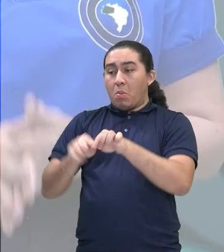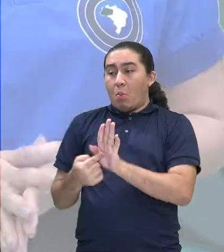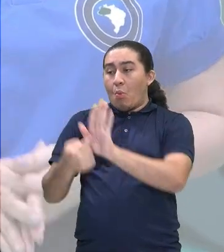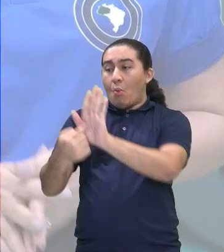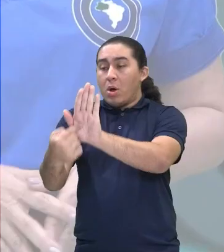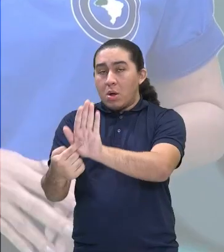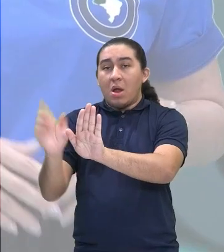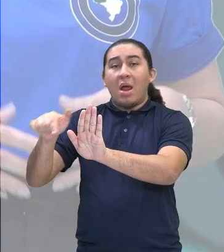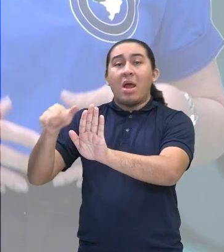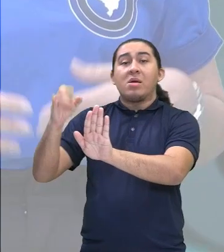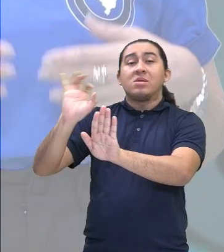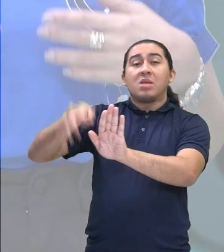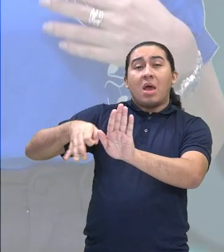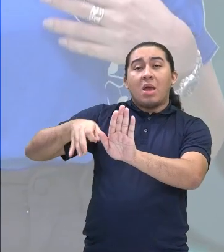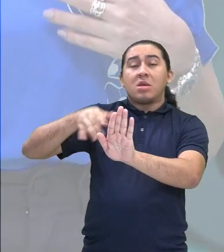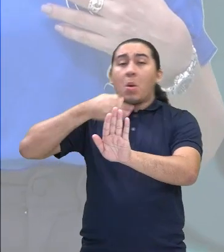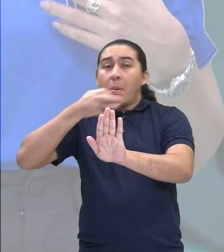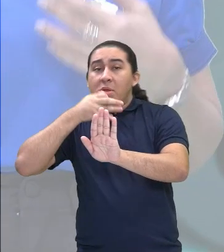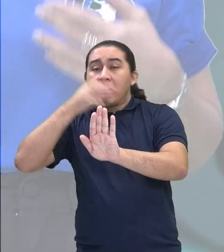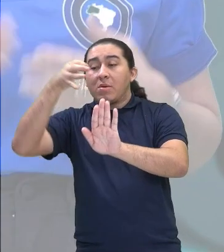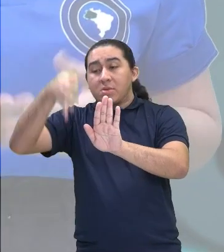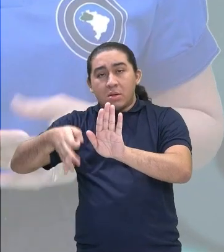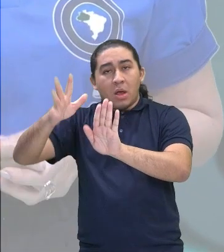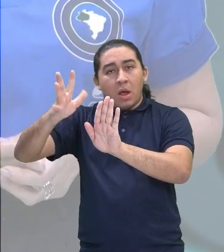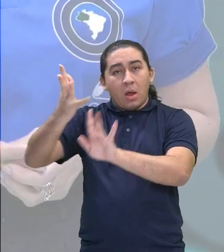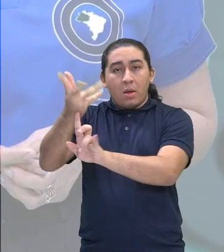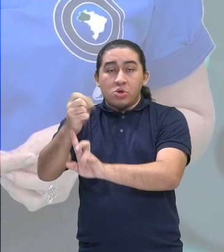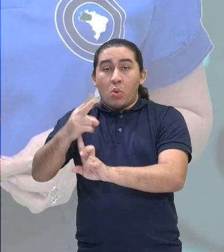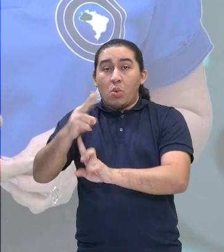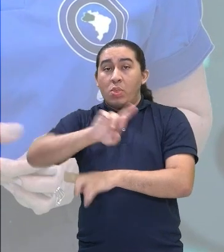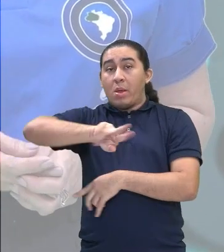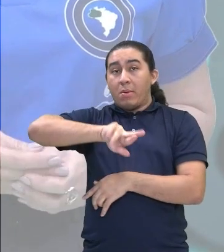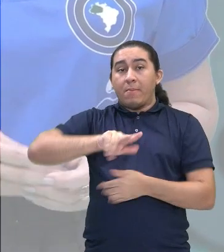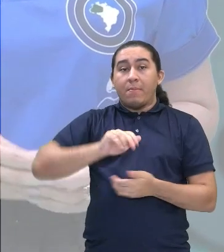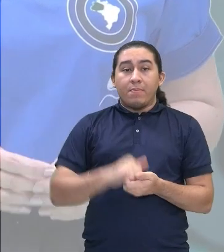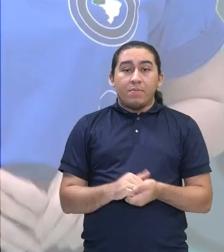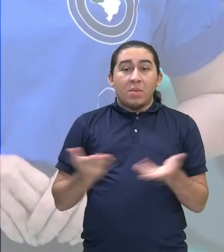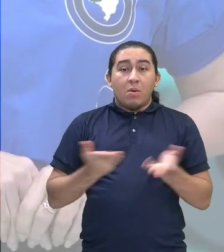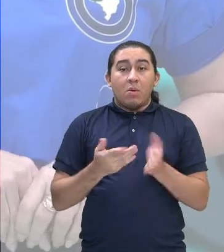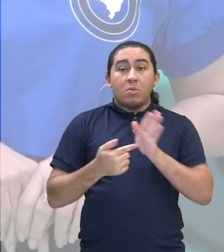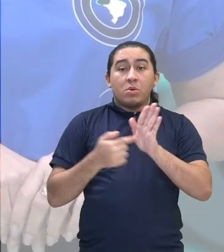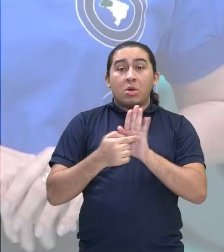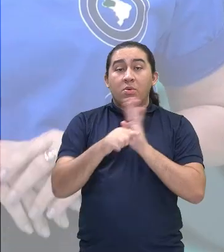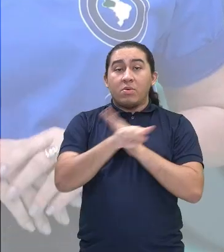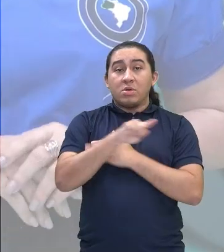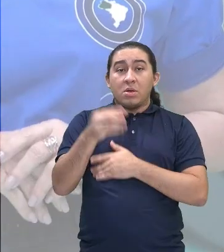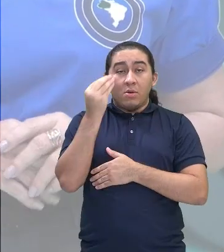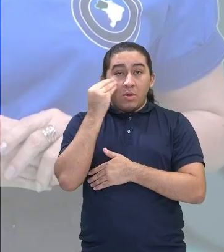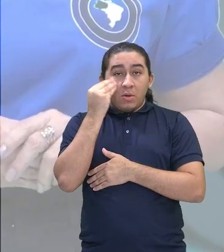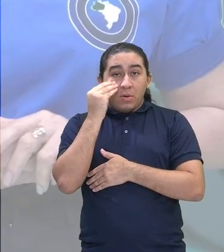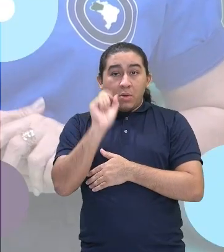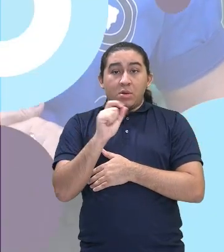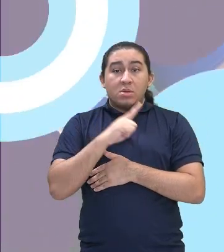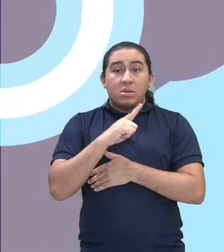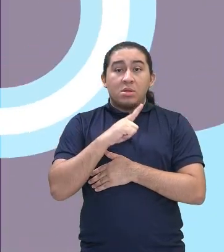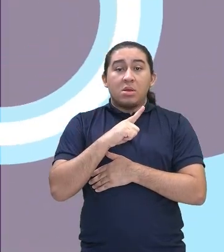arte ou não. Vamos agora mostrar para vocês uma instalação.